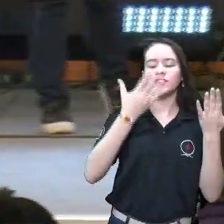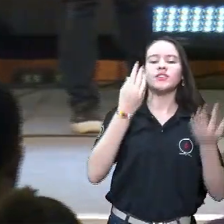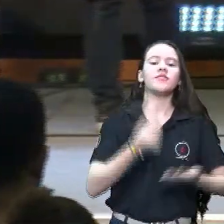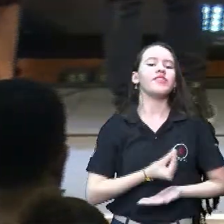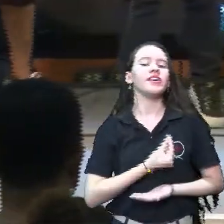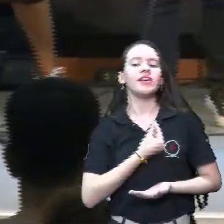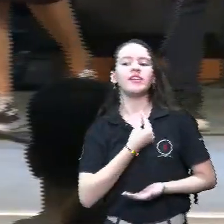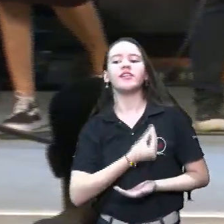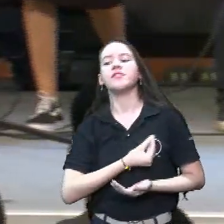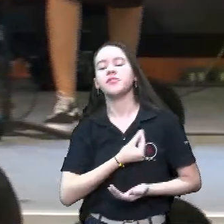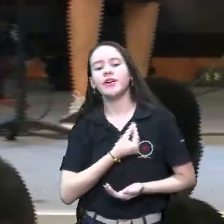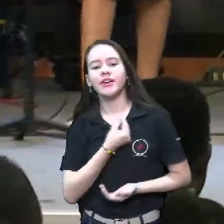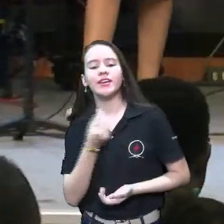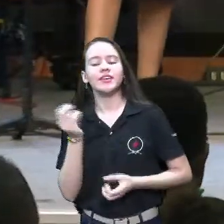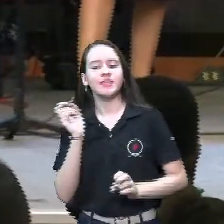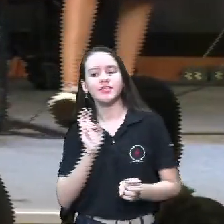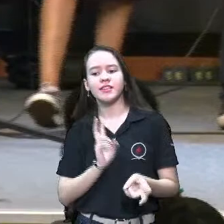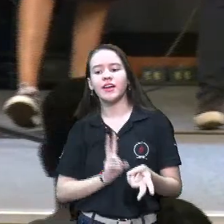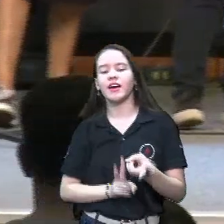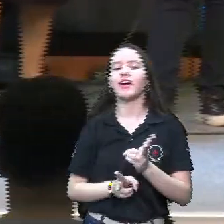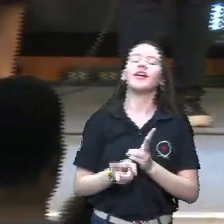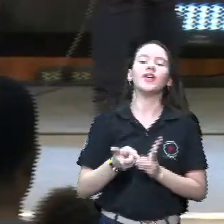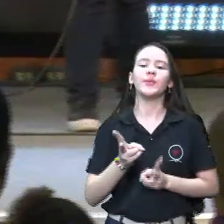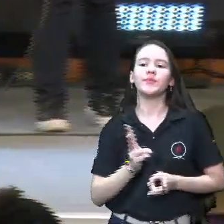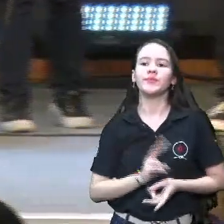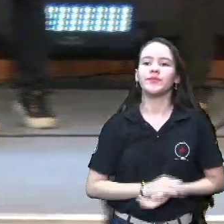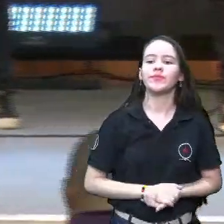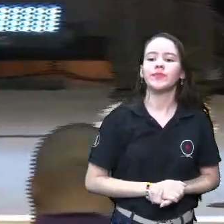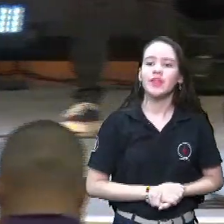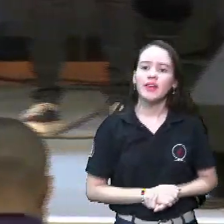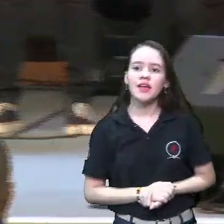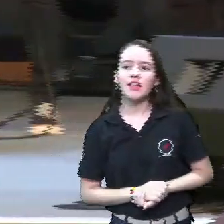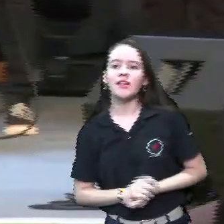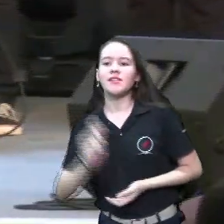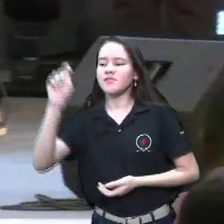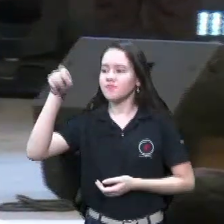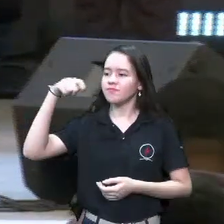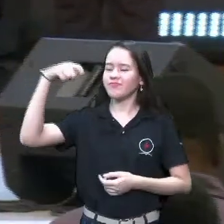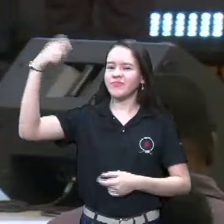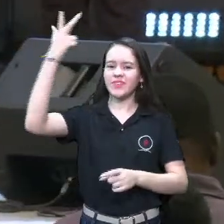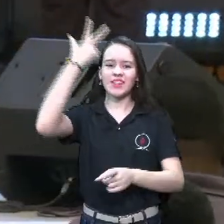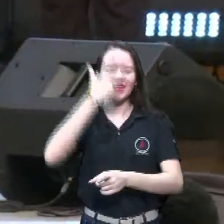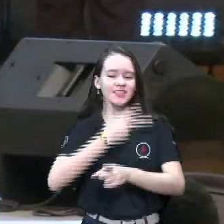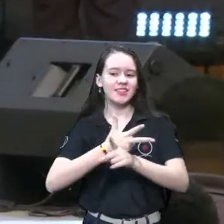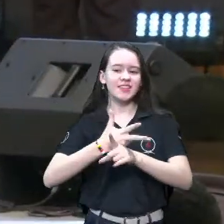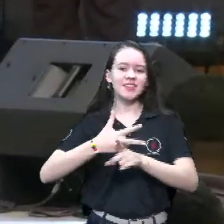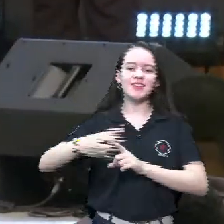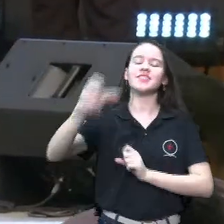ressuscitaste e viverás. Tem alguém para dizer que ele é invencível aqui? És